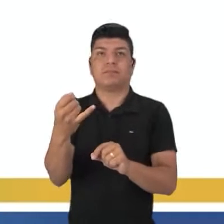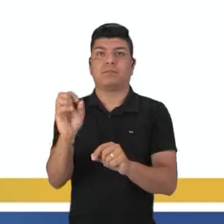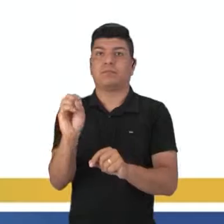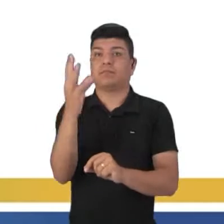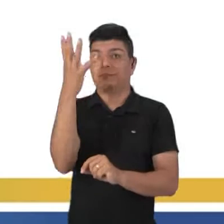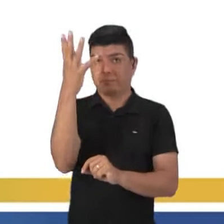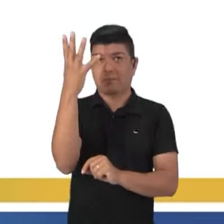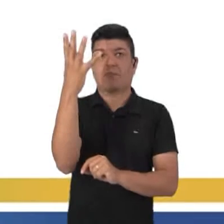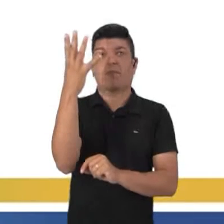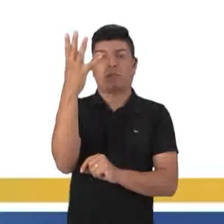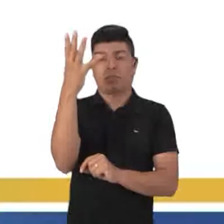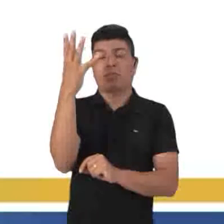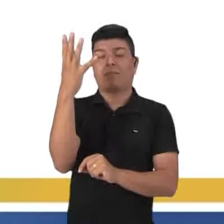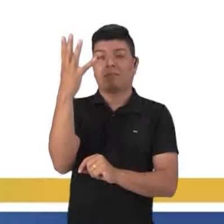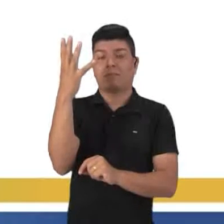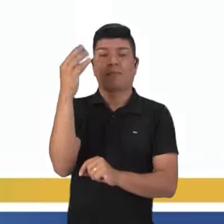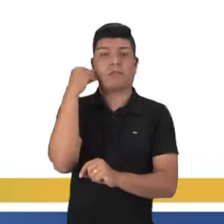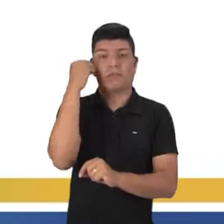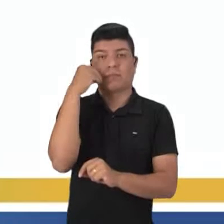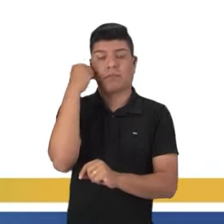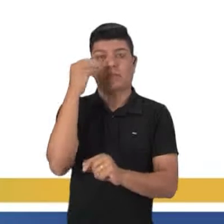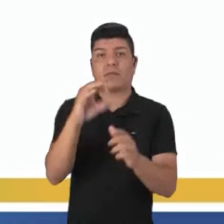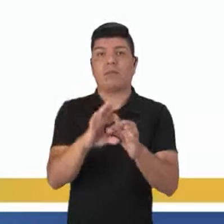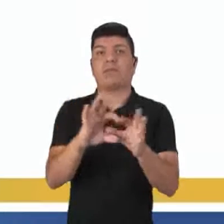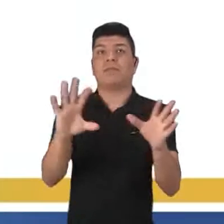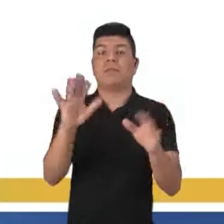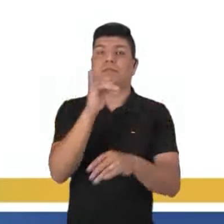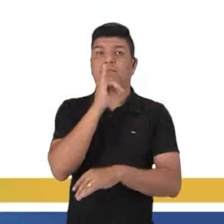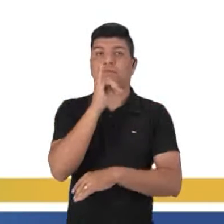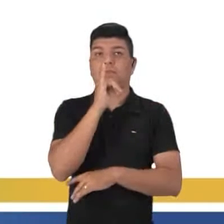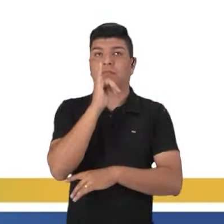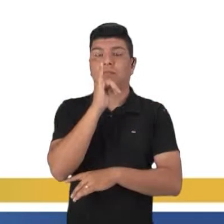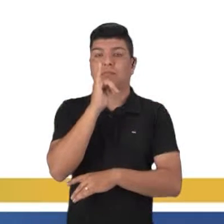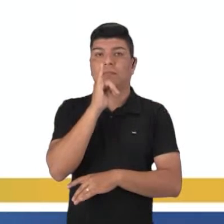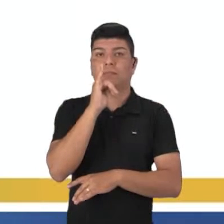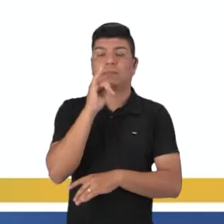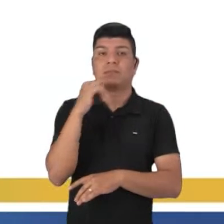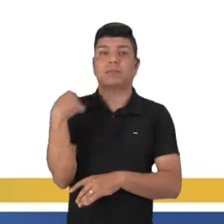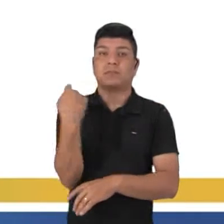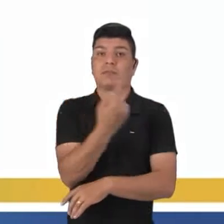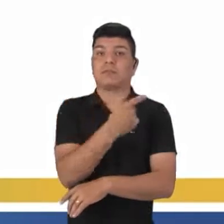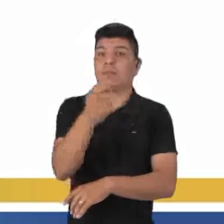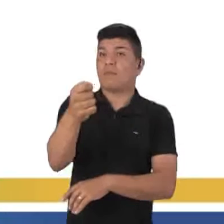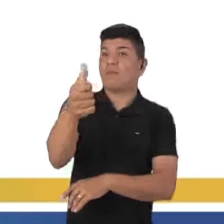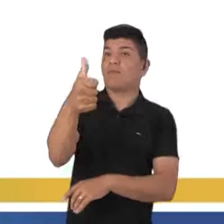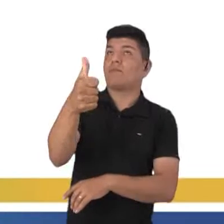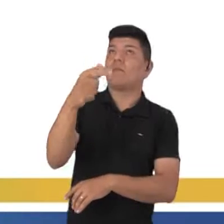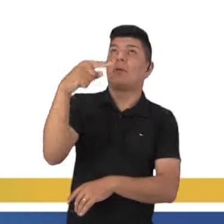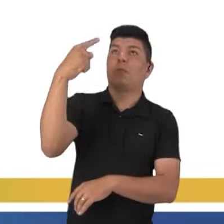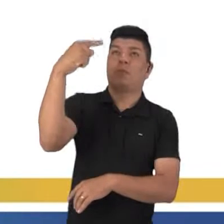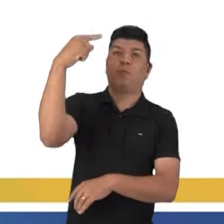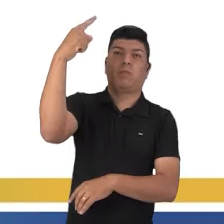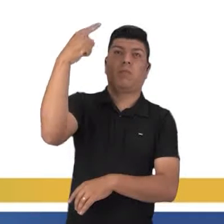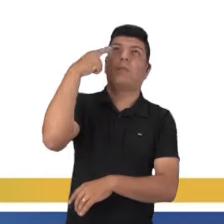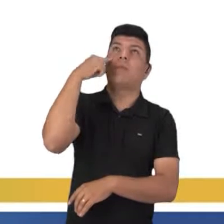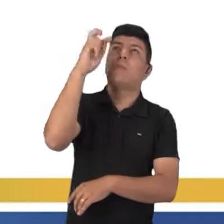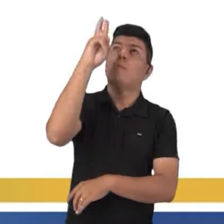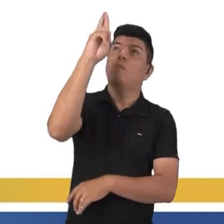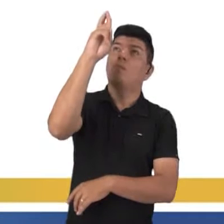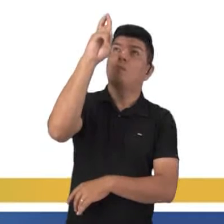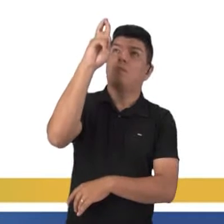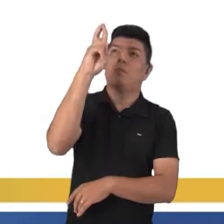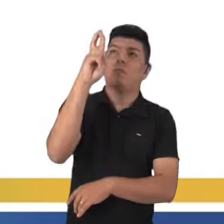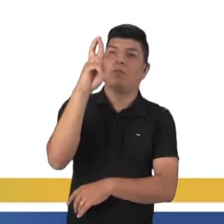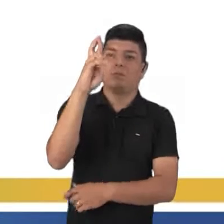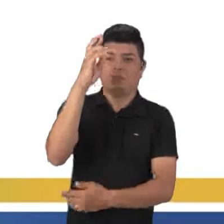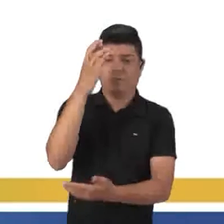evento acontecer em um experimento aleatório. Então, por exemplo, quando lançamos uma moedinha para cima, e observamos a face